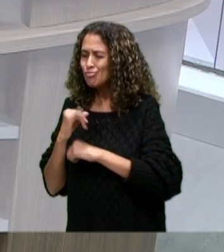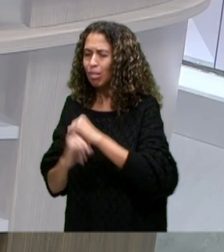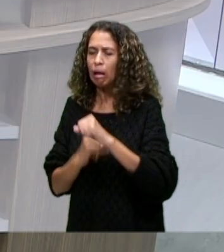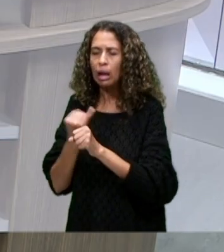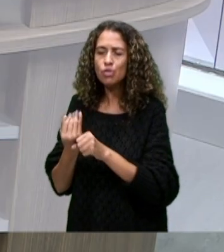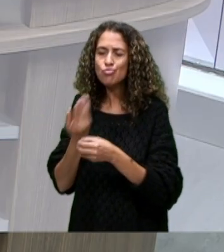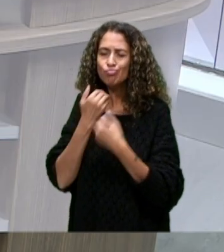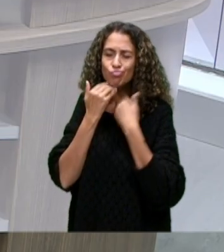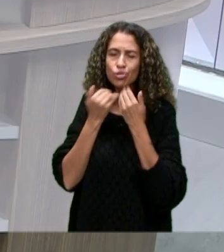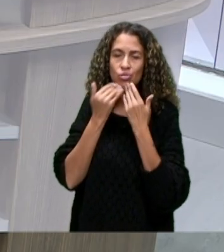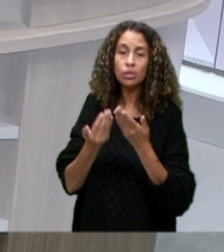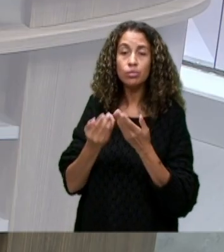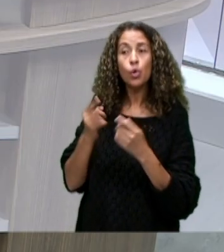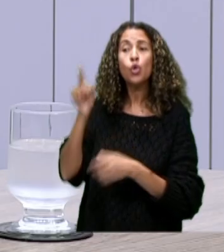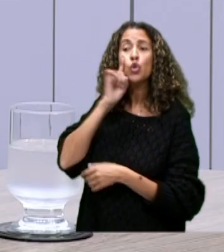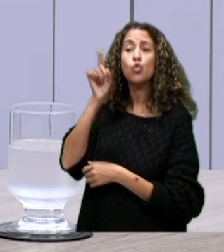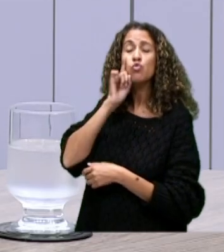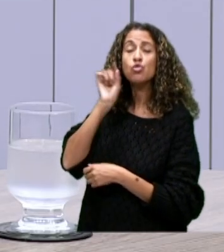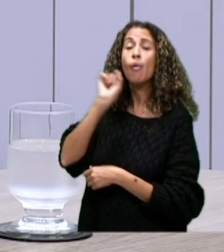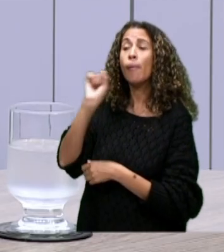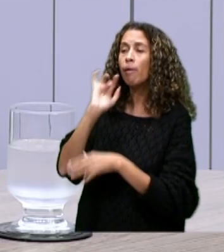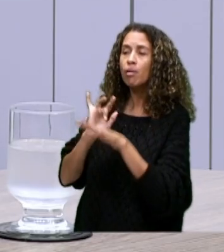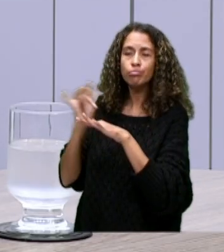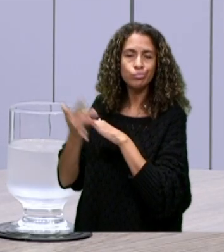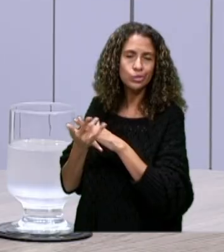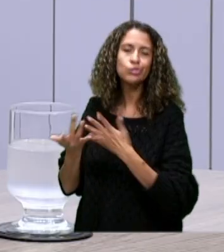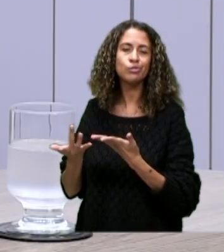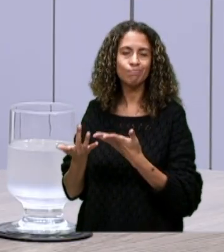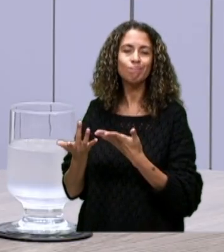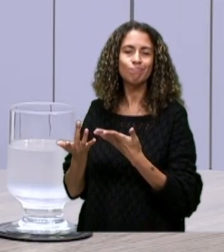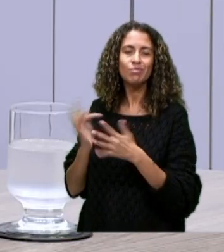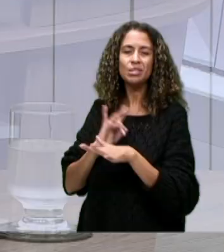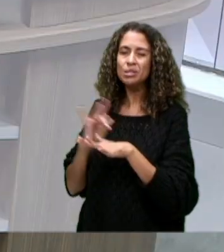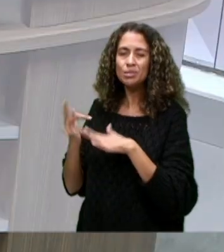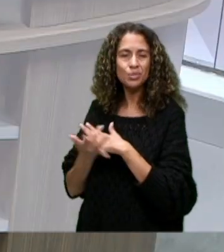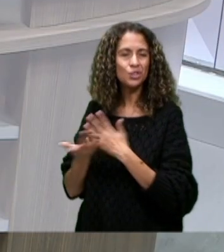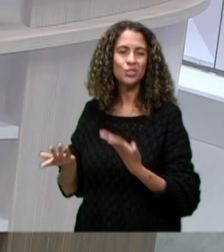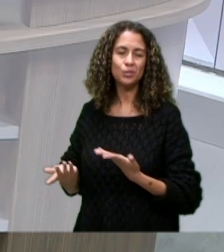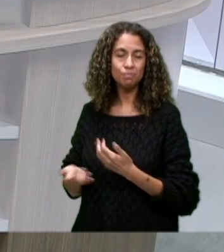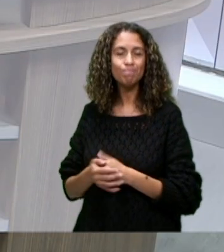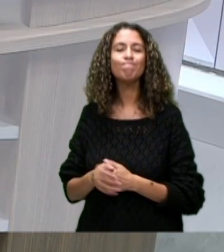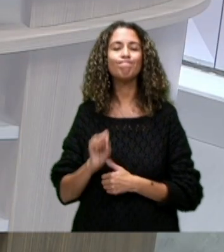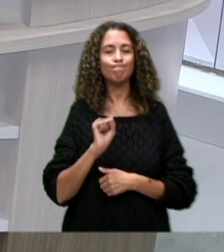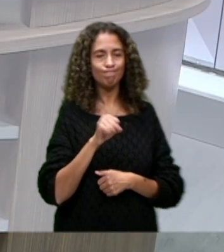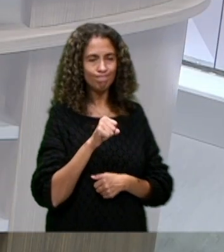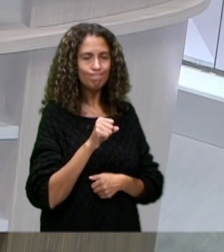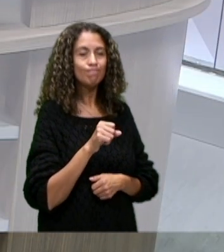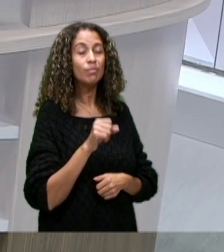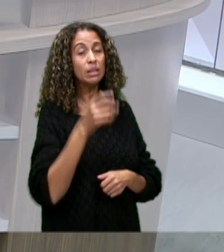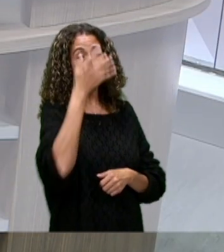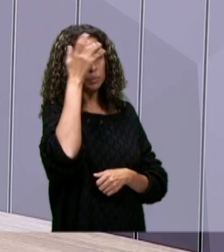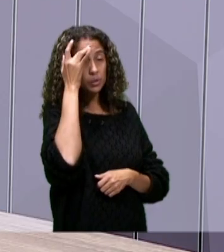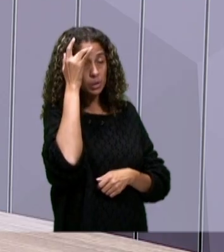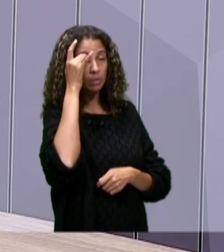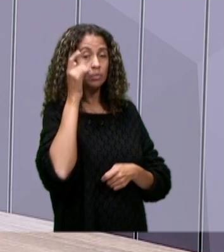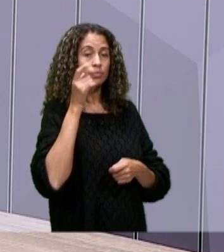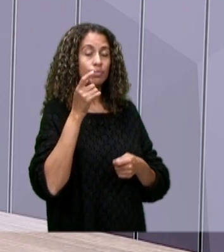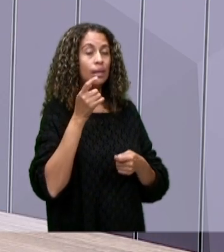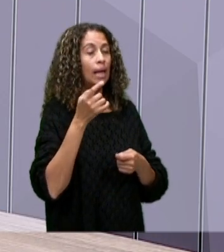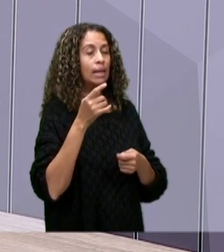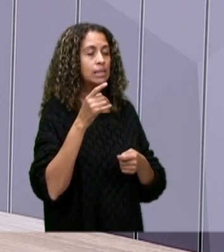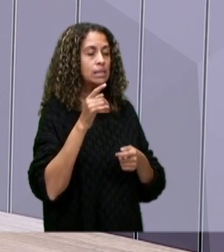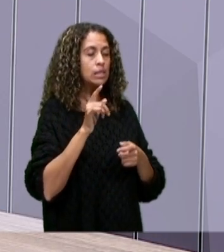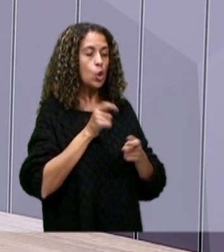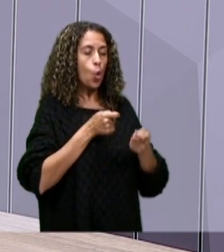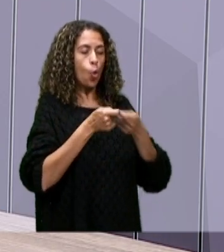que todo mundo vê toda hora, todo dia. É só rede social. As pessoas, ao invés de ficarem manipulando a rede, elas foram tomadas pela